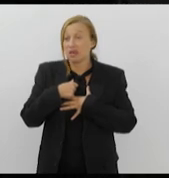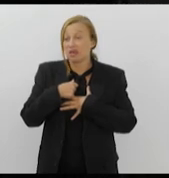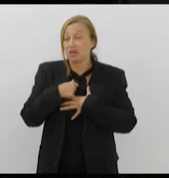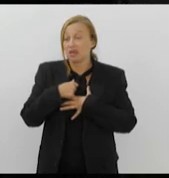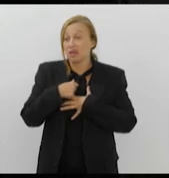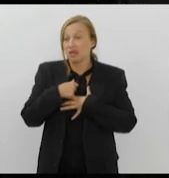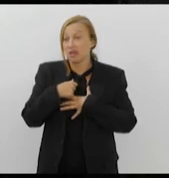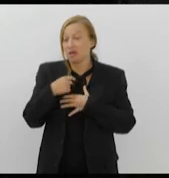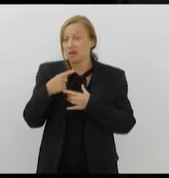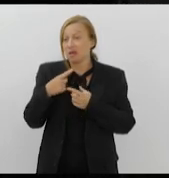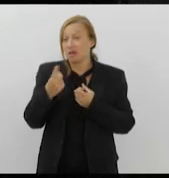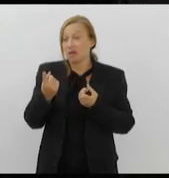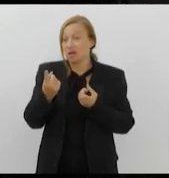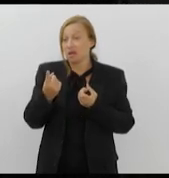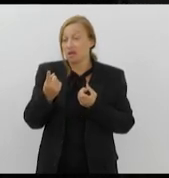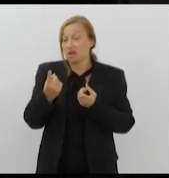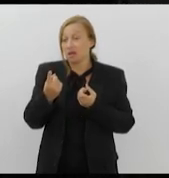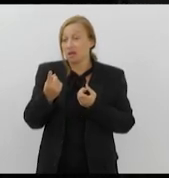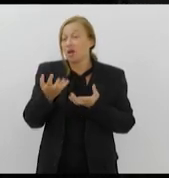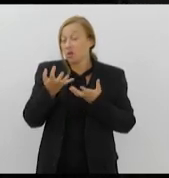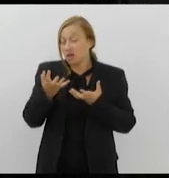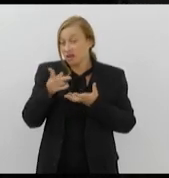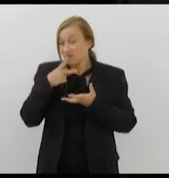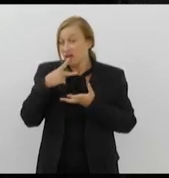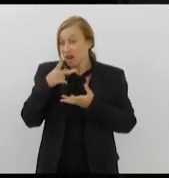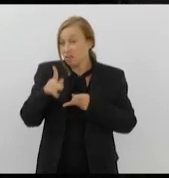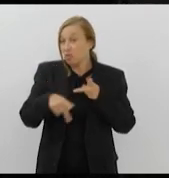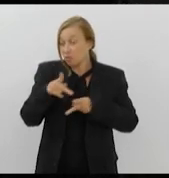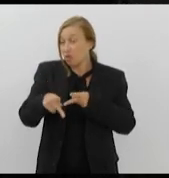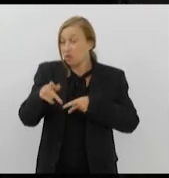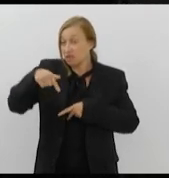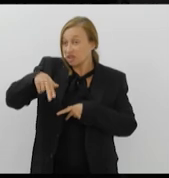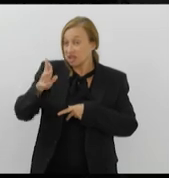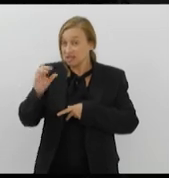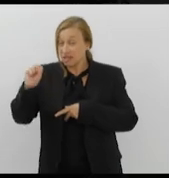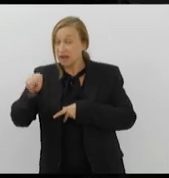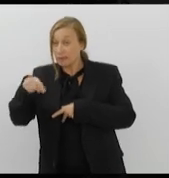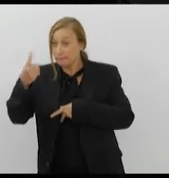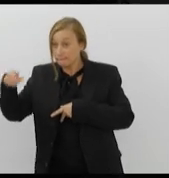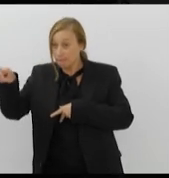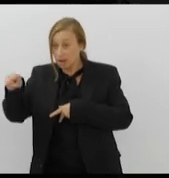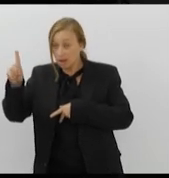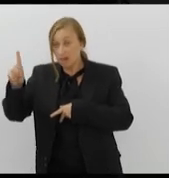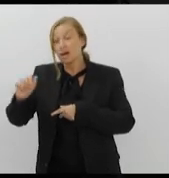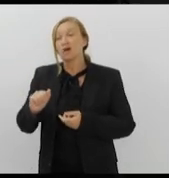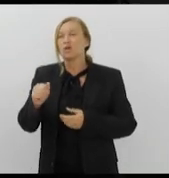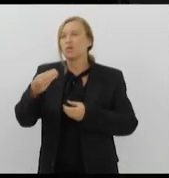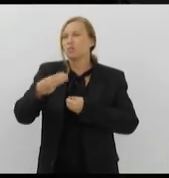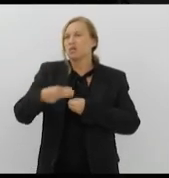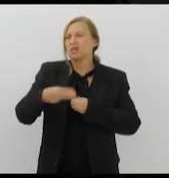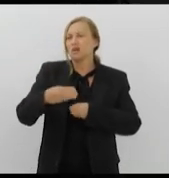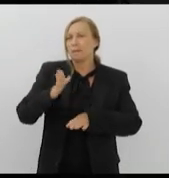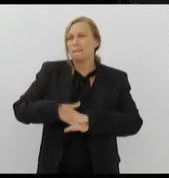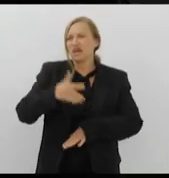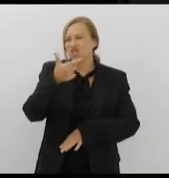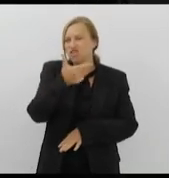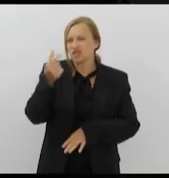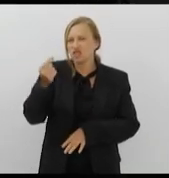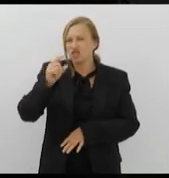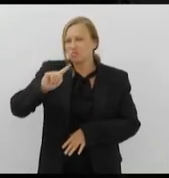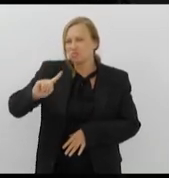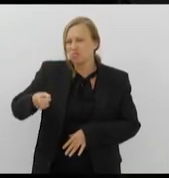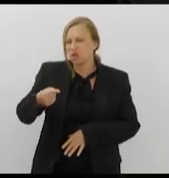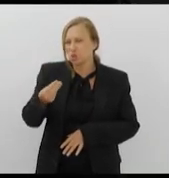corrupta. Eu queria dizer aqui para a população de Quissamã, o município de Quissamã possui